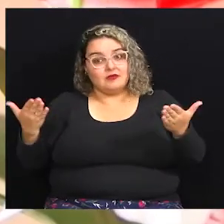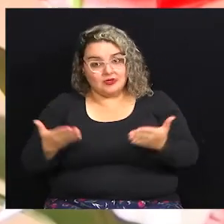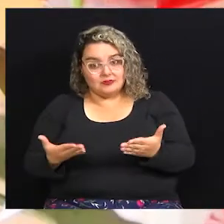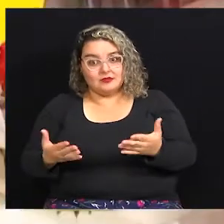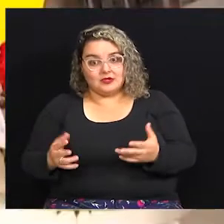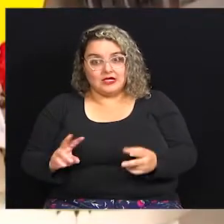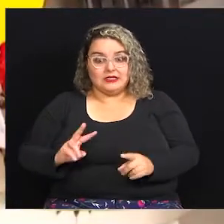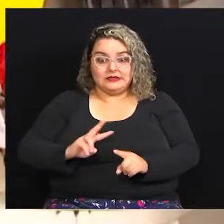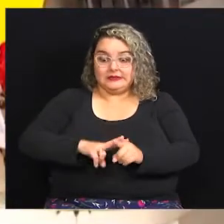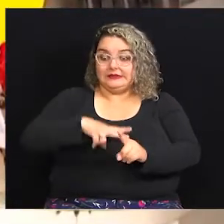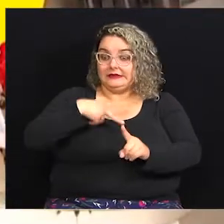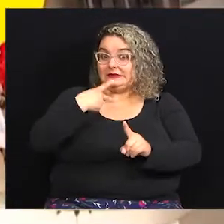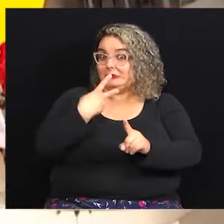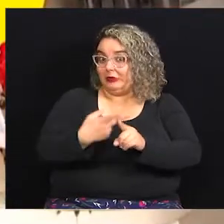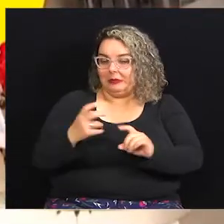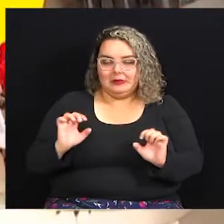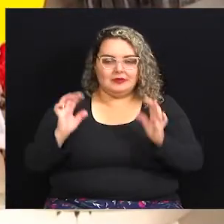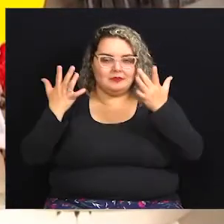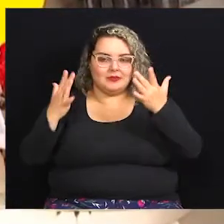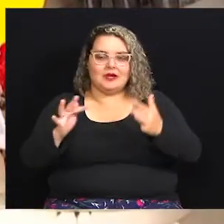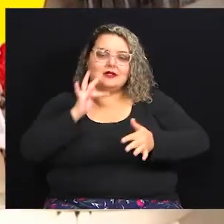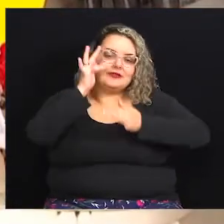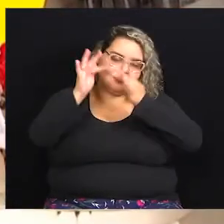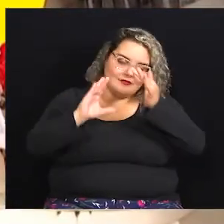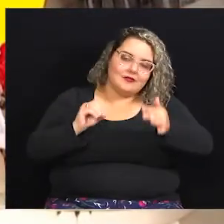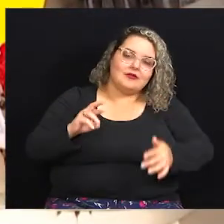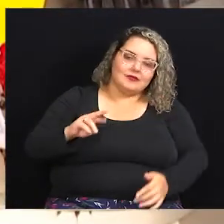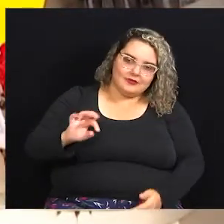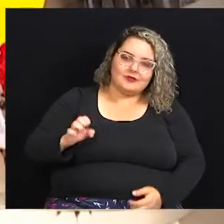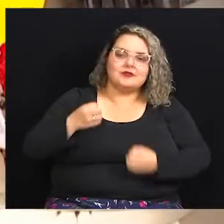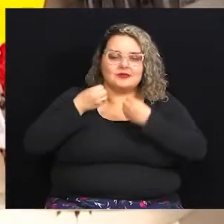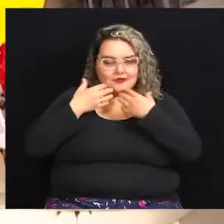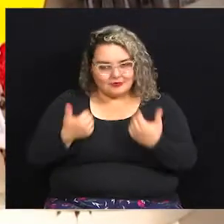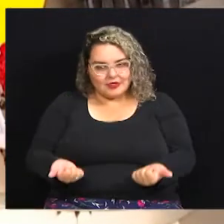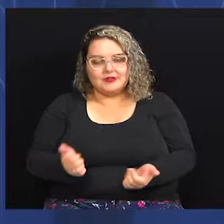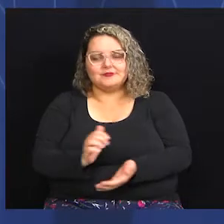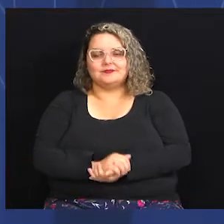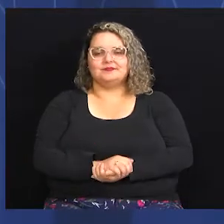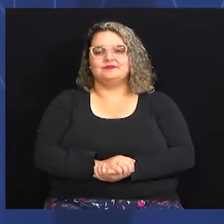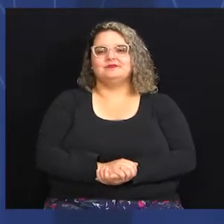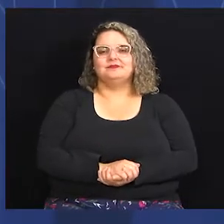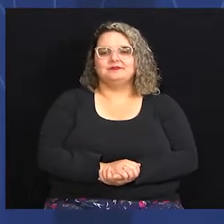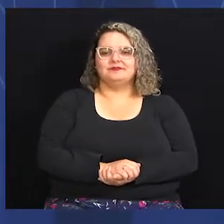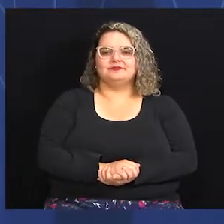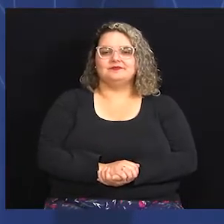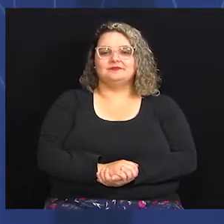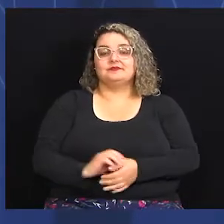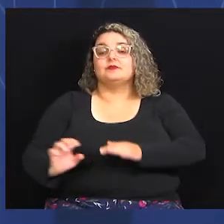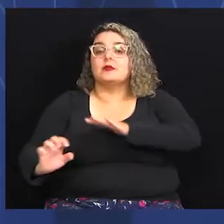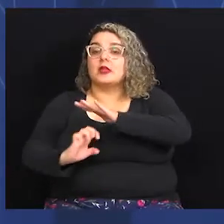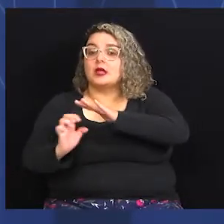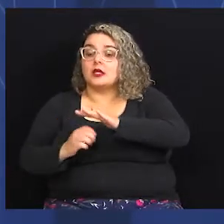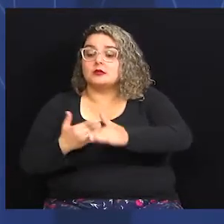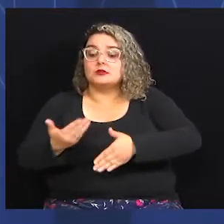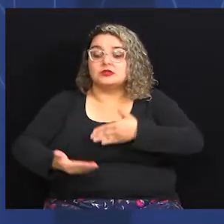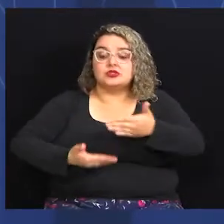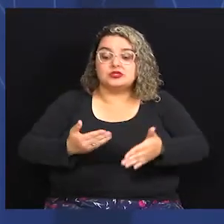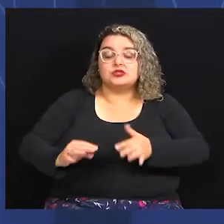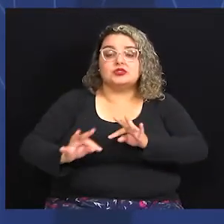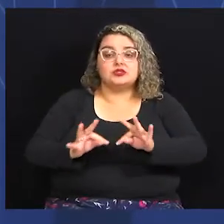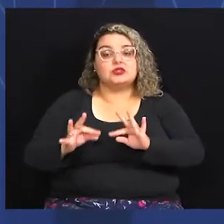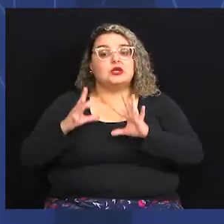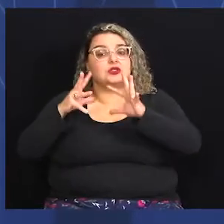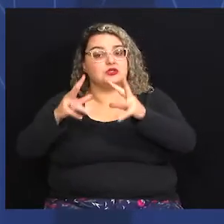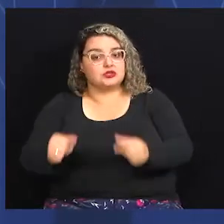mas assim a flor de corte está indo muito bem e a empresa de serviços